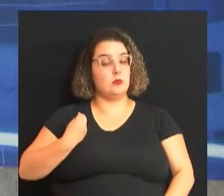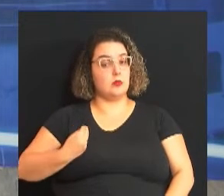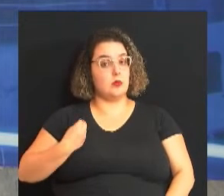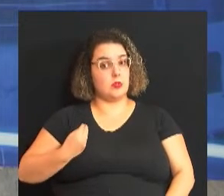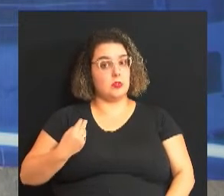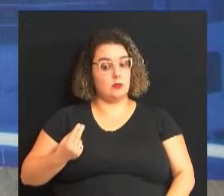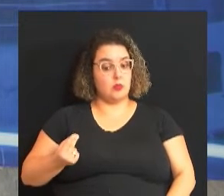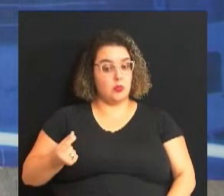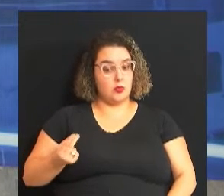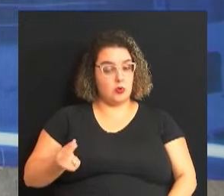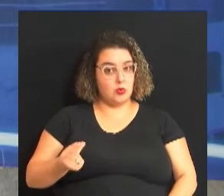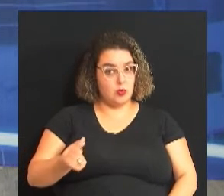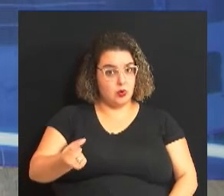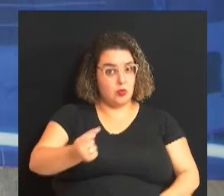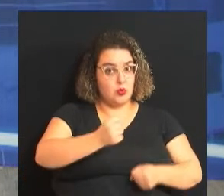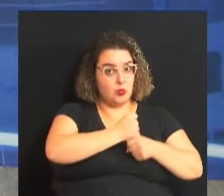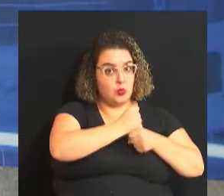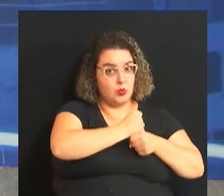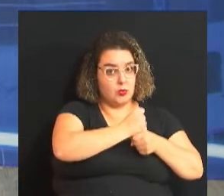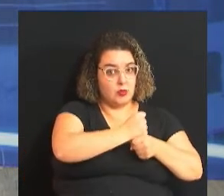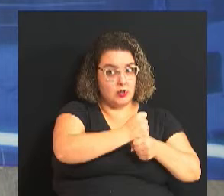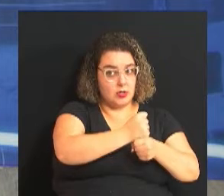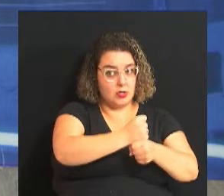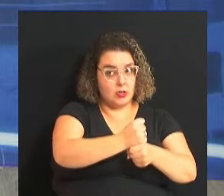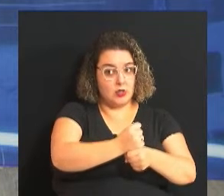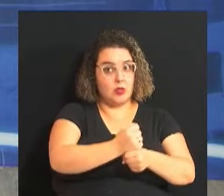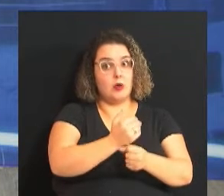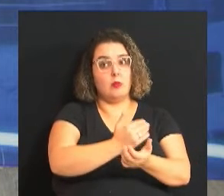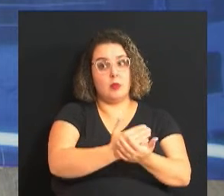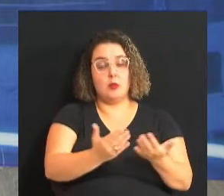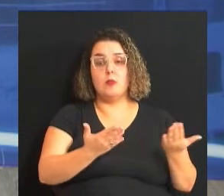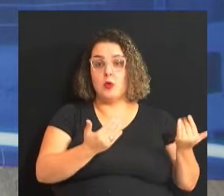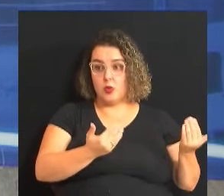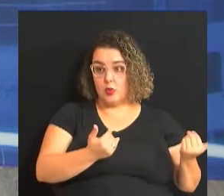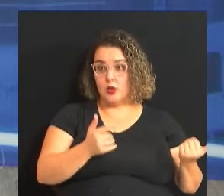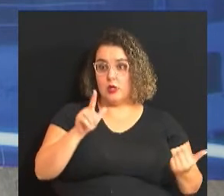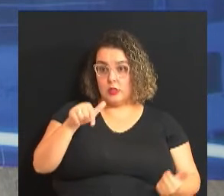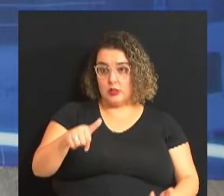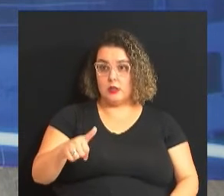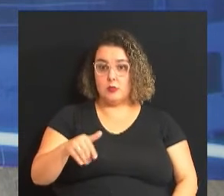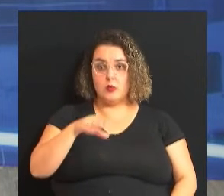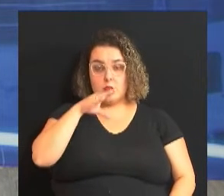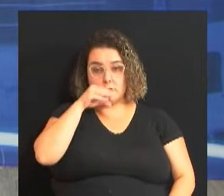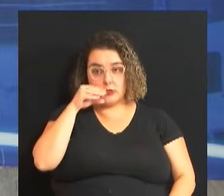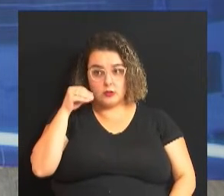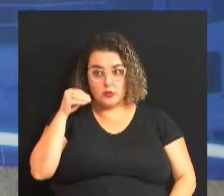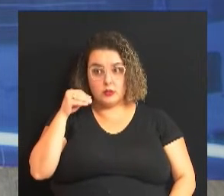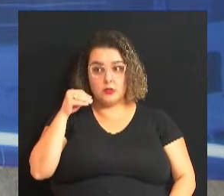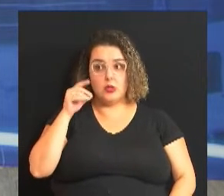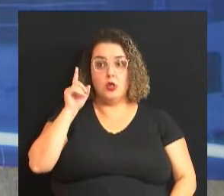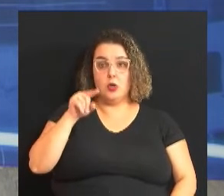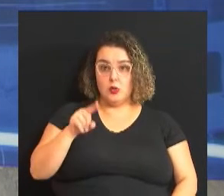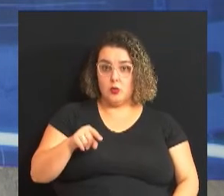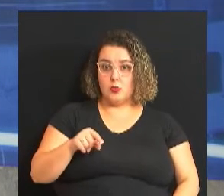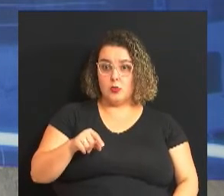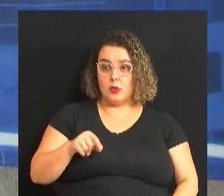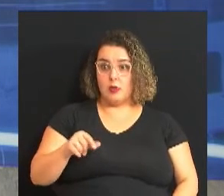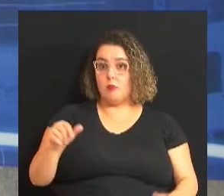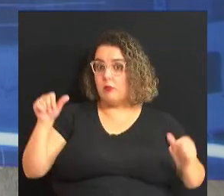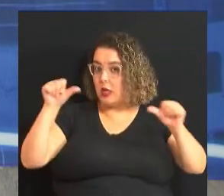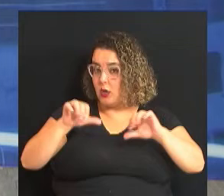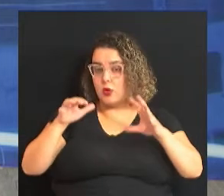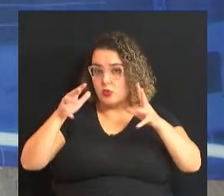anos, acometem frequentemente pessoas jovens, depois já da adolescência, e o que é pior de tudo é que